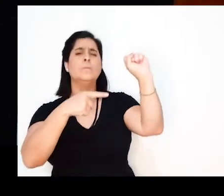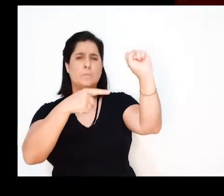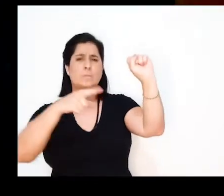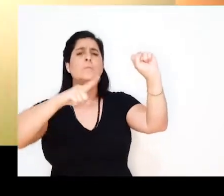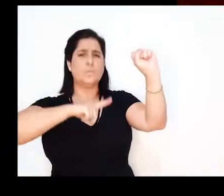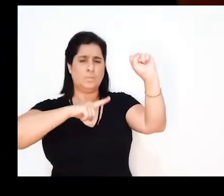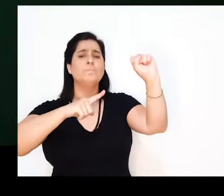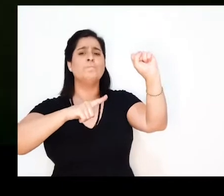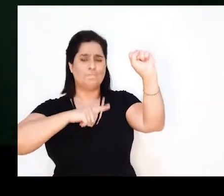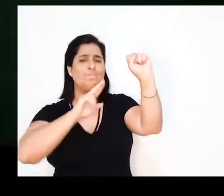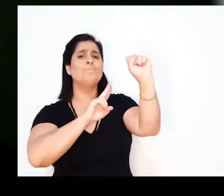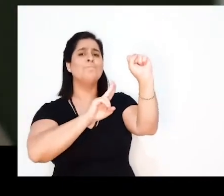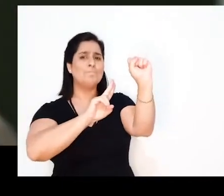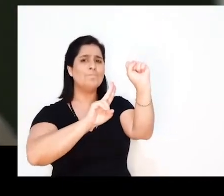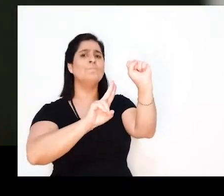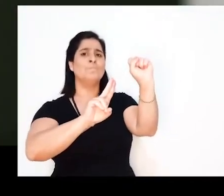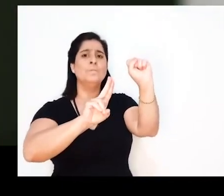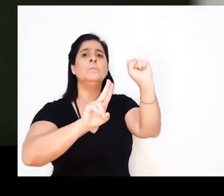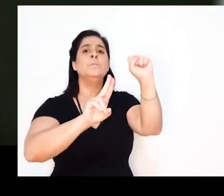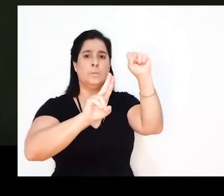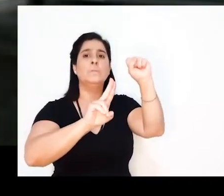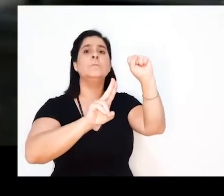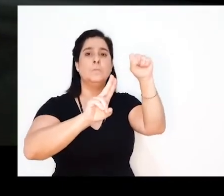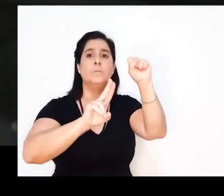que a Tanha tem nome.